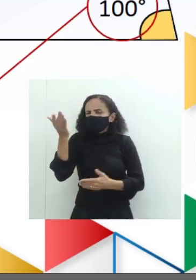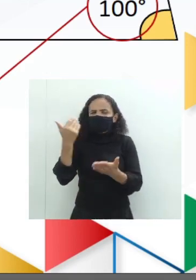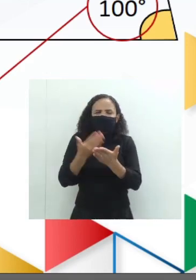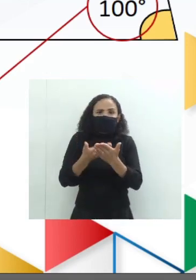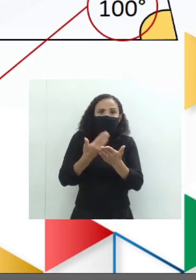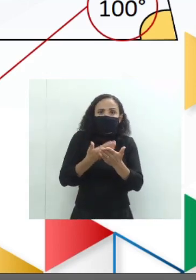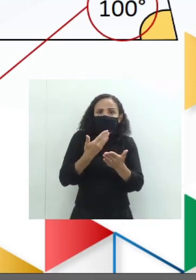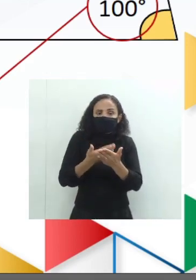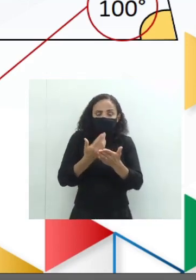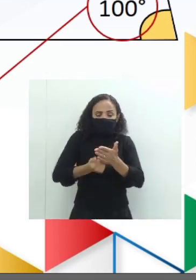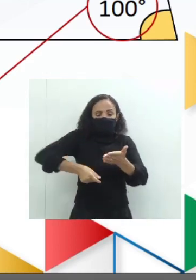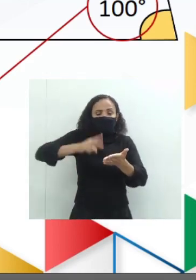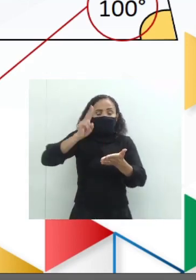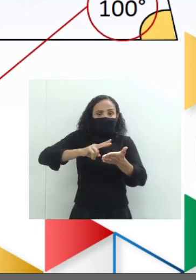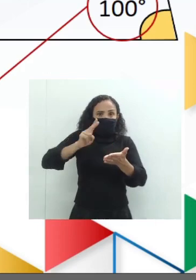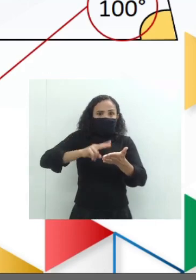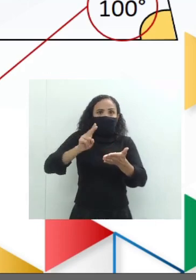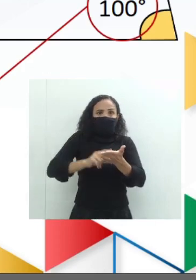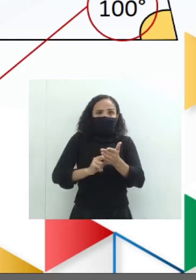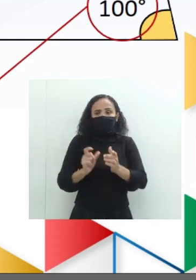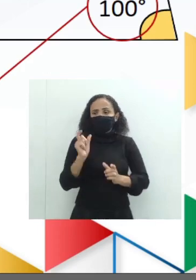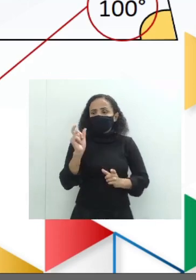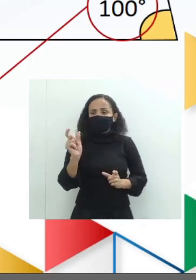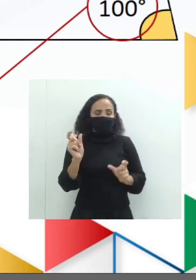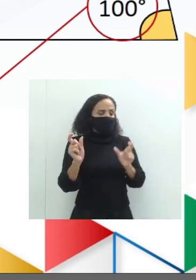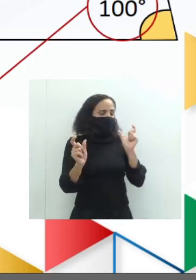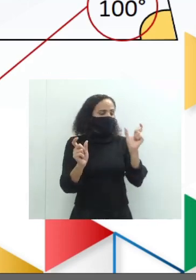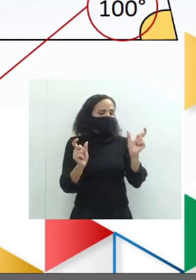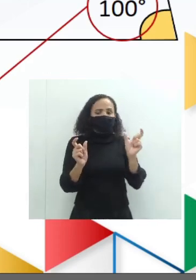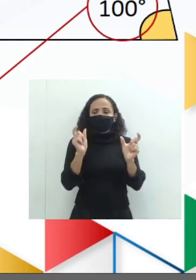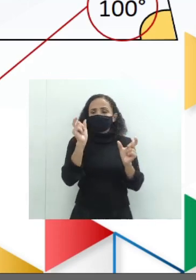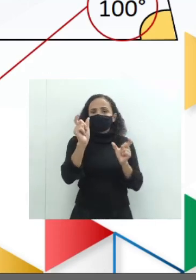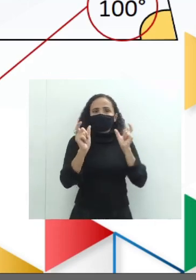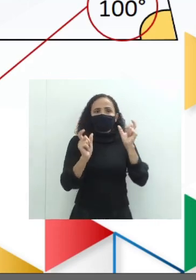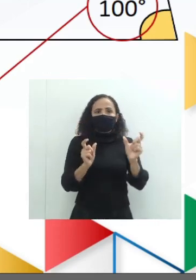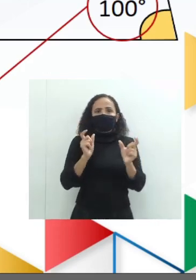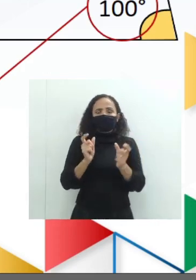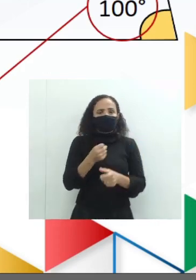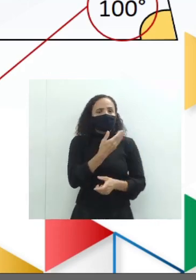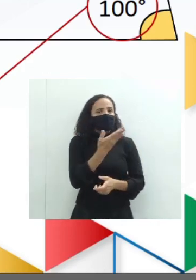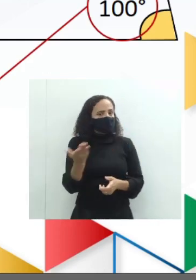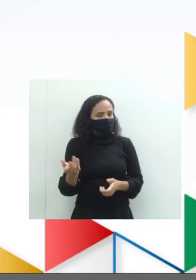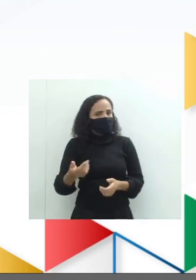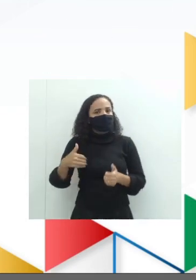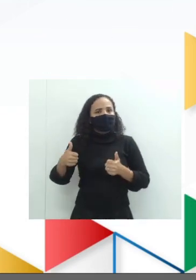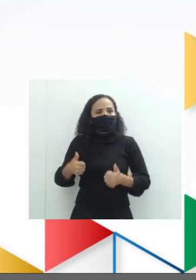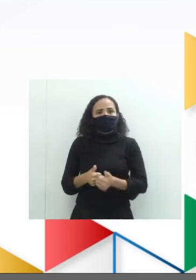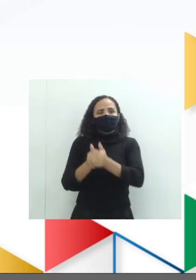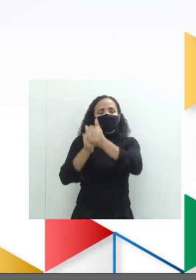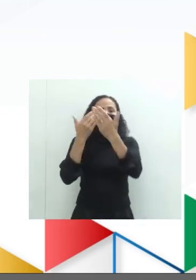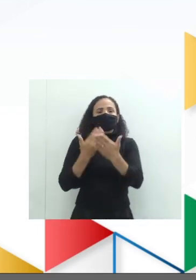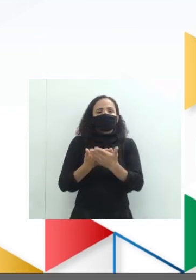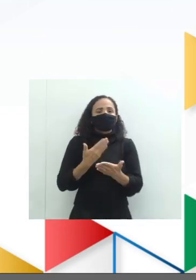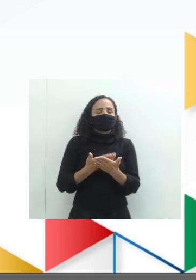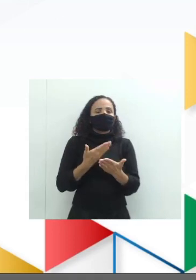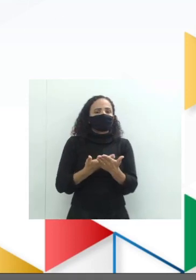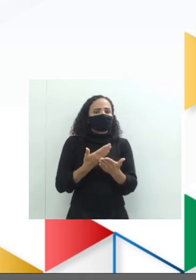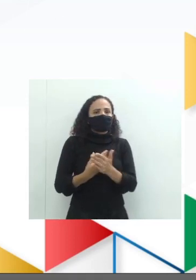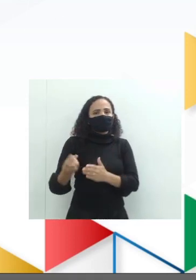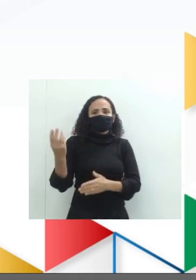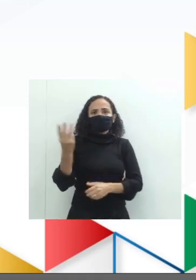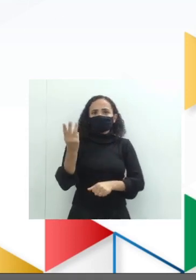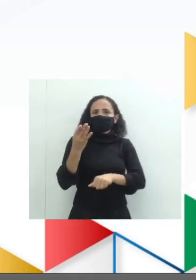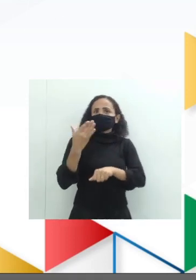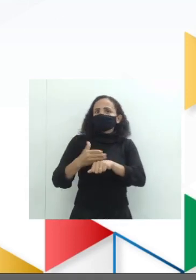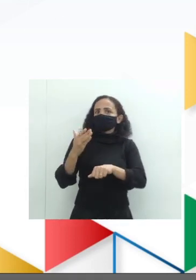trabalhar nesse sentido, só olhando o ângulo e fazendo a comparação com o lado. Tá bom? Segue comigo agora para a terceira